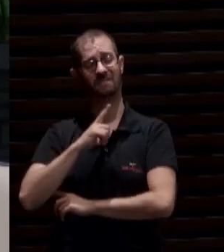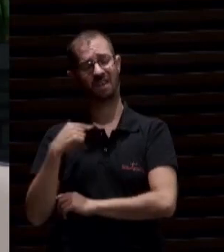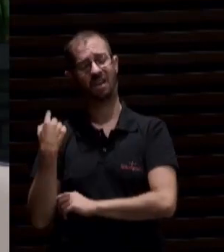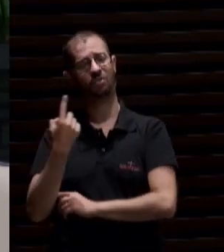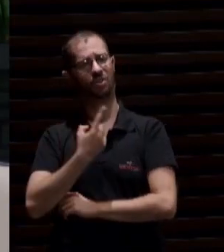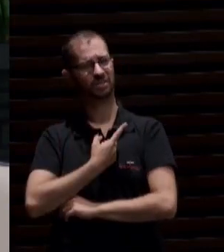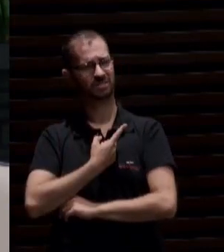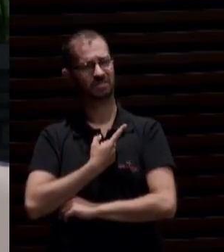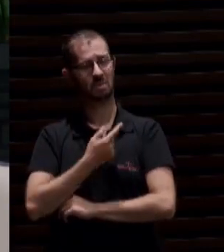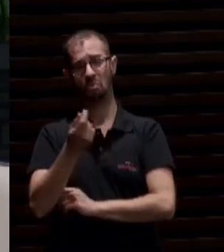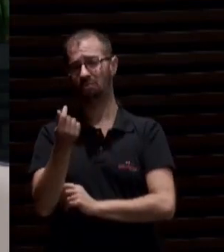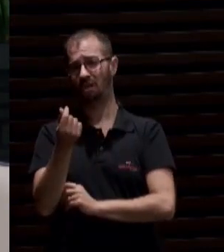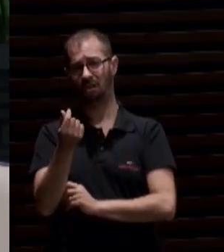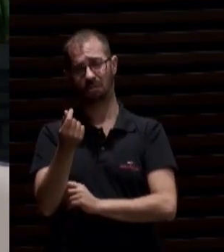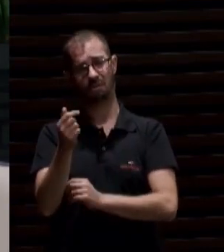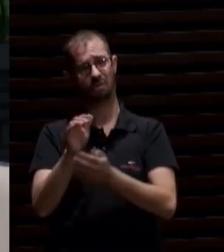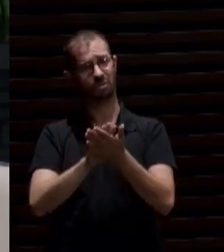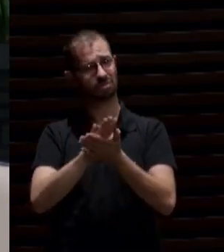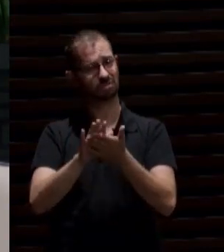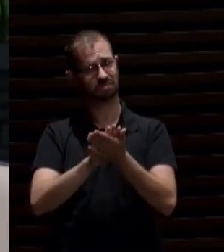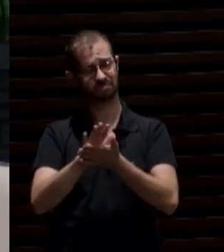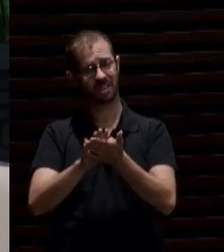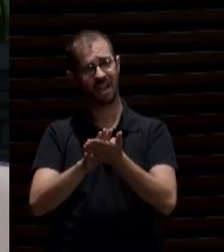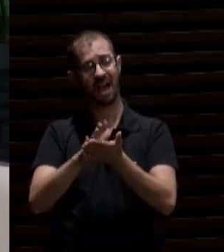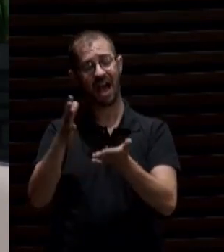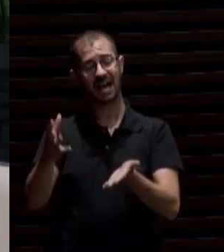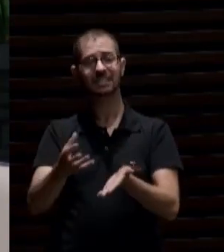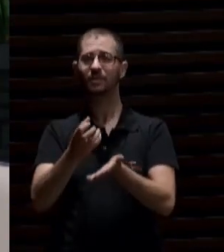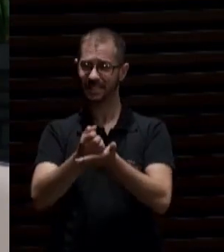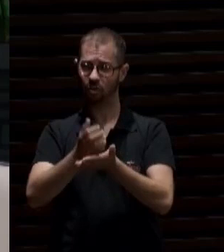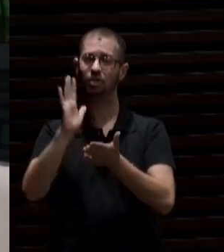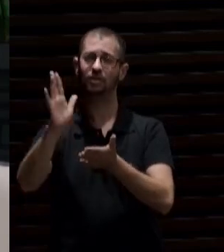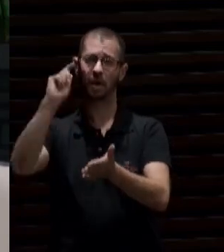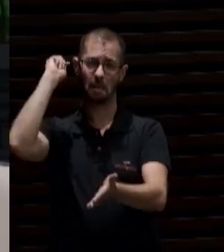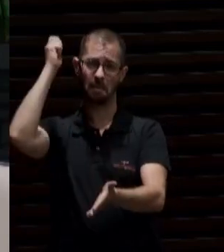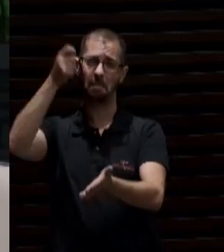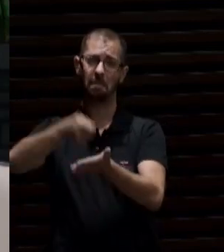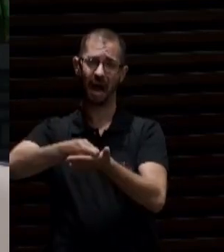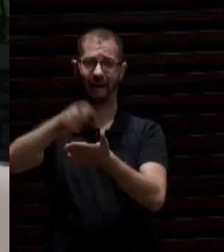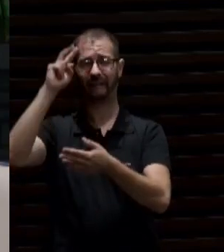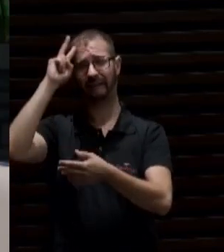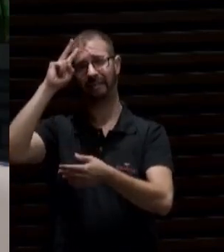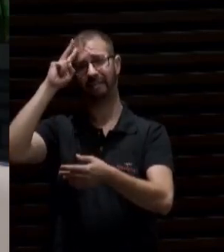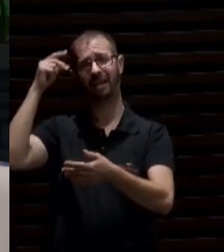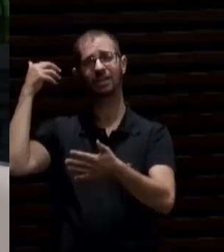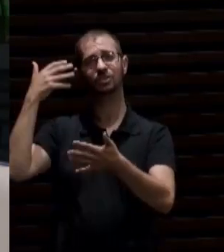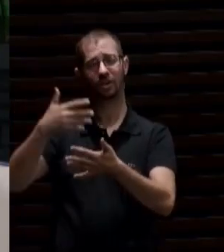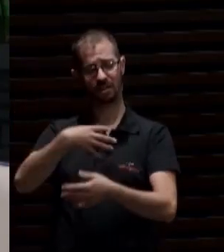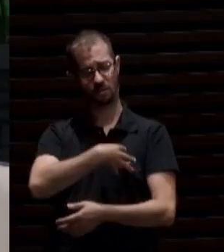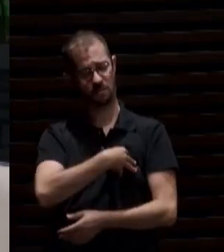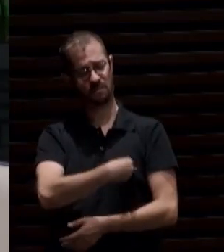custo. A salvação, ela teve o maior custo de toda a história. Custou o Filho de